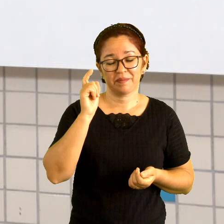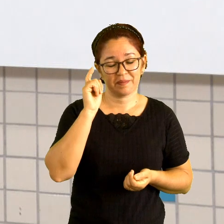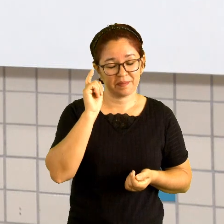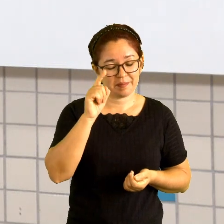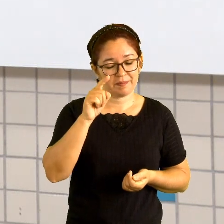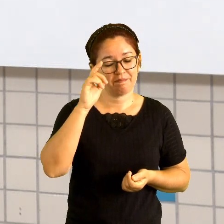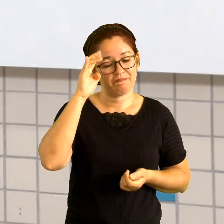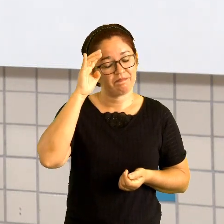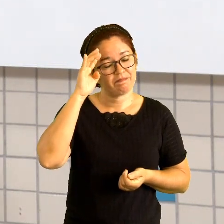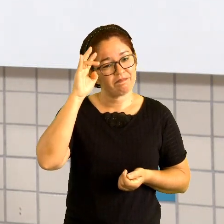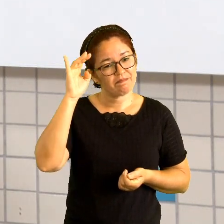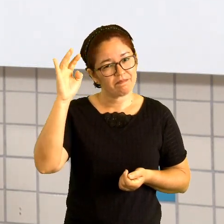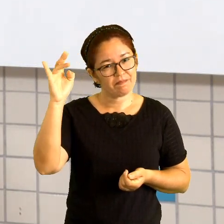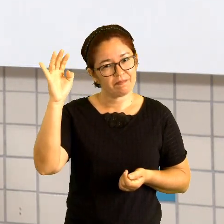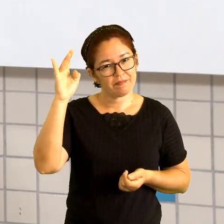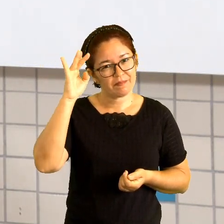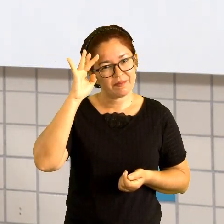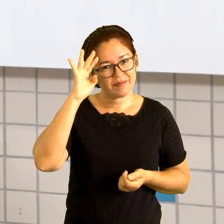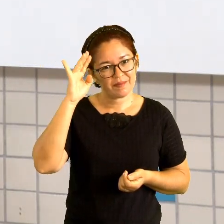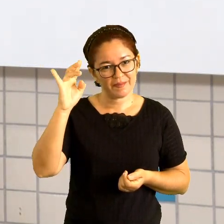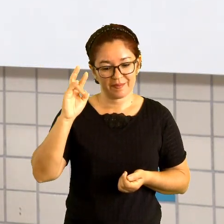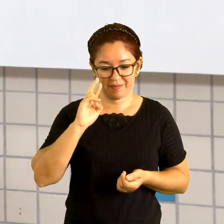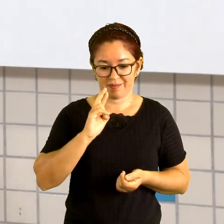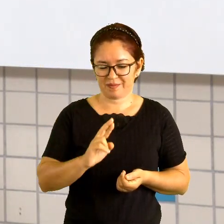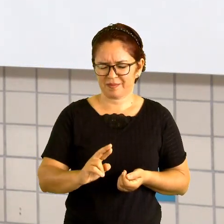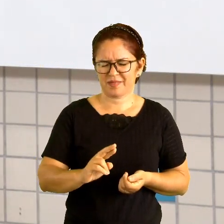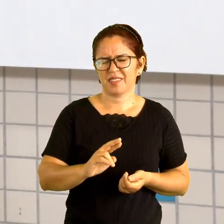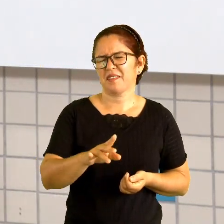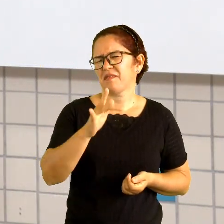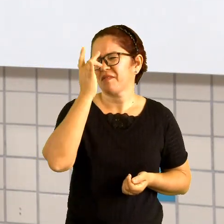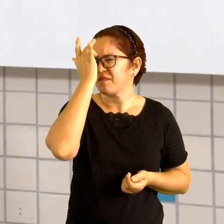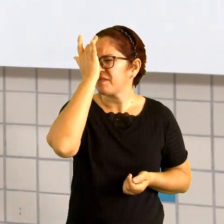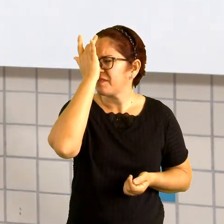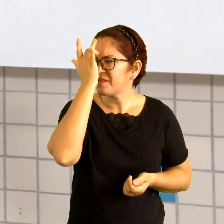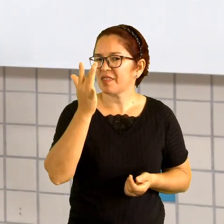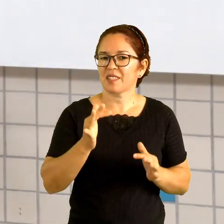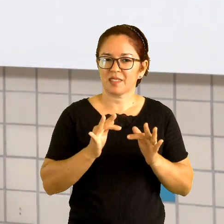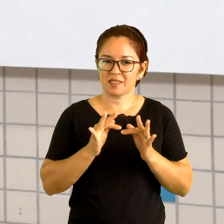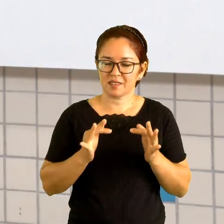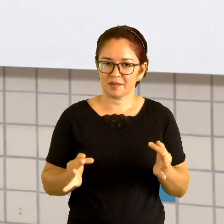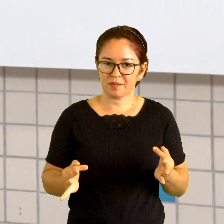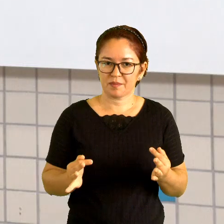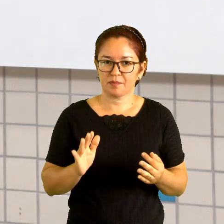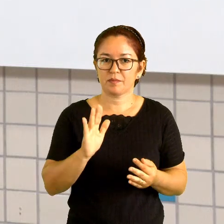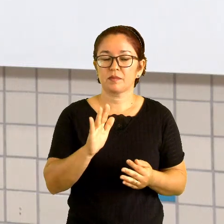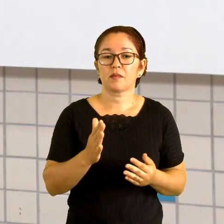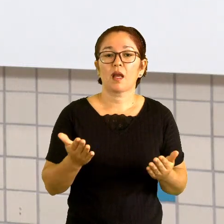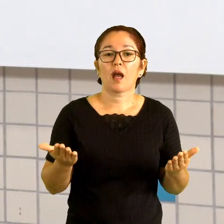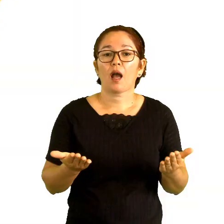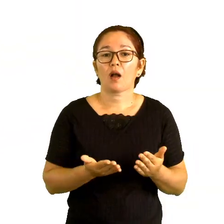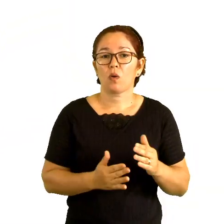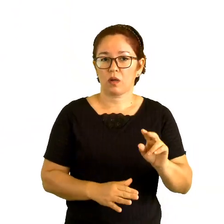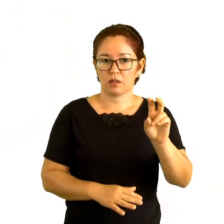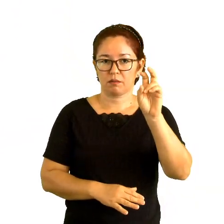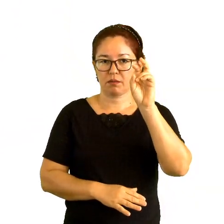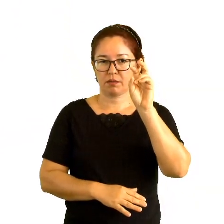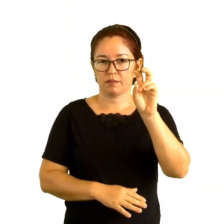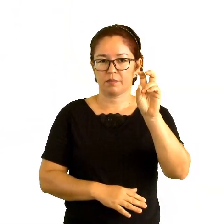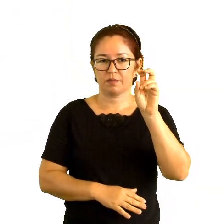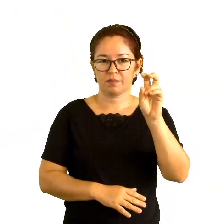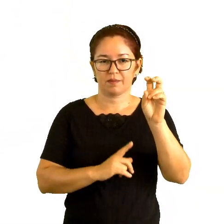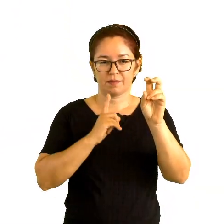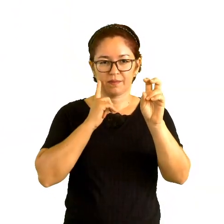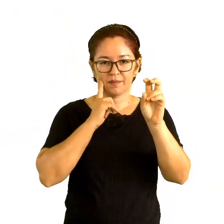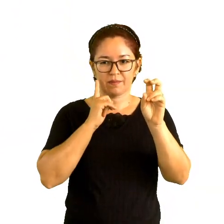parar para pensar e responder. Essa está bem facilzinho. Vamos para o número 5, acompanhar comigo lá na telinha,